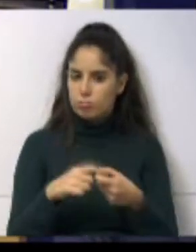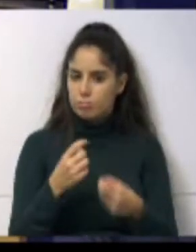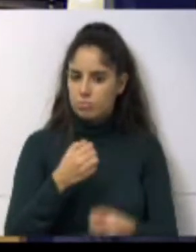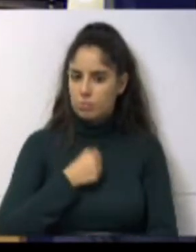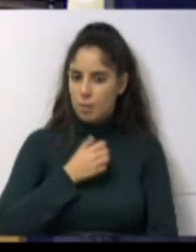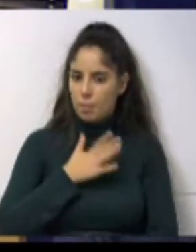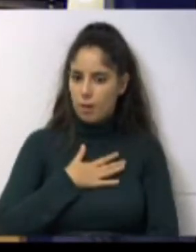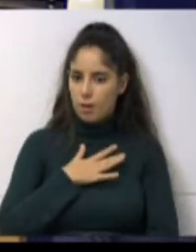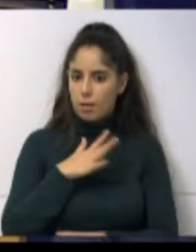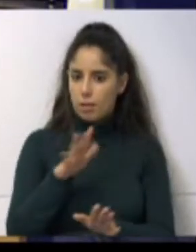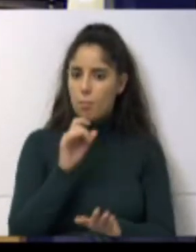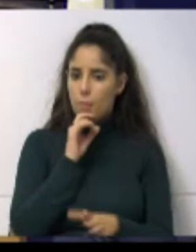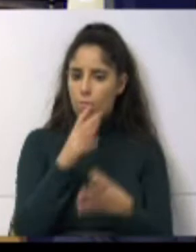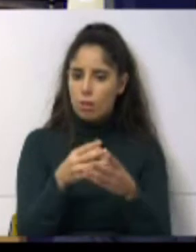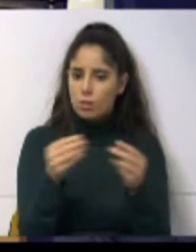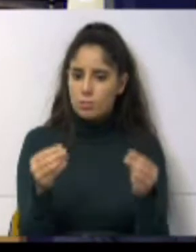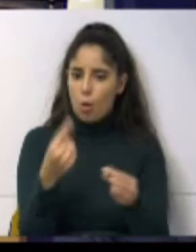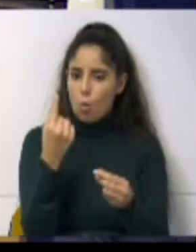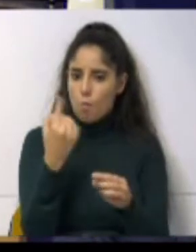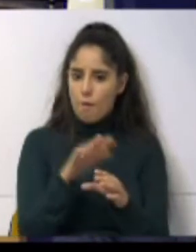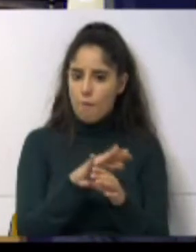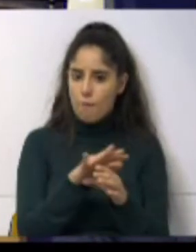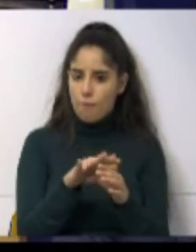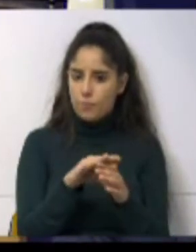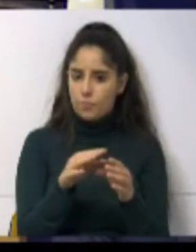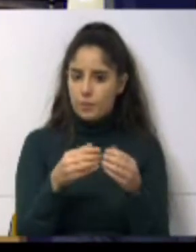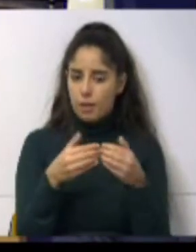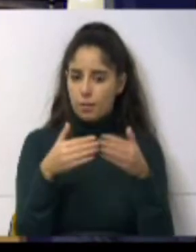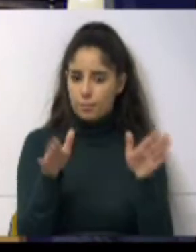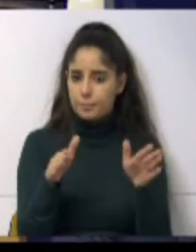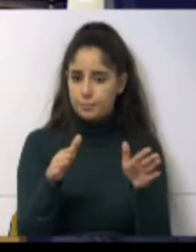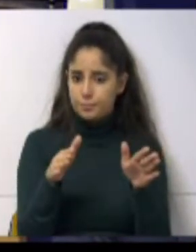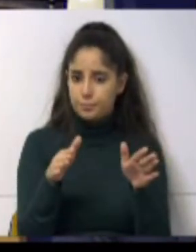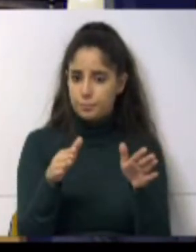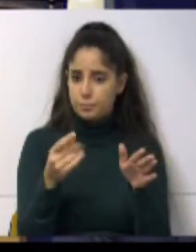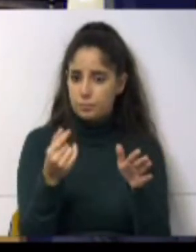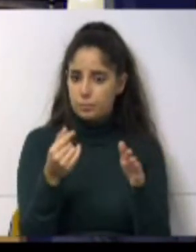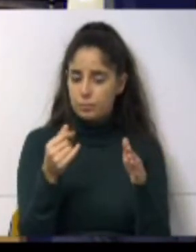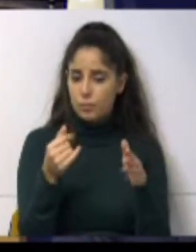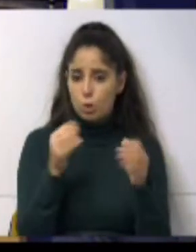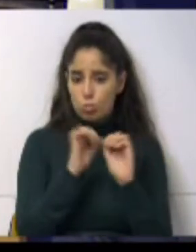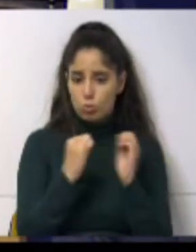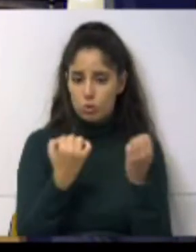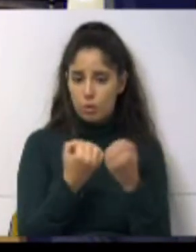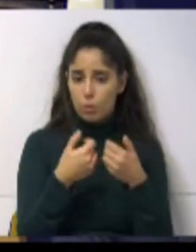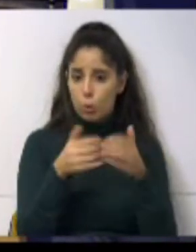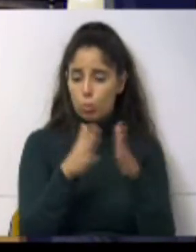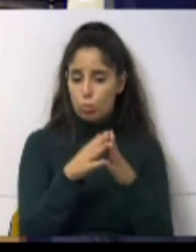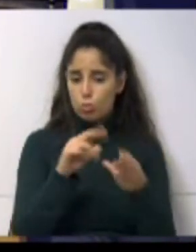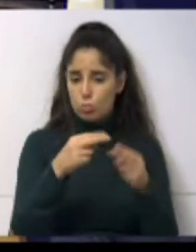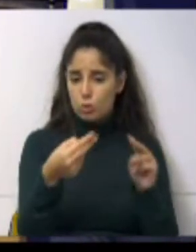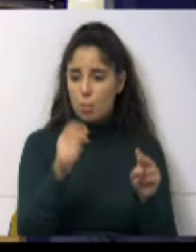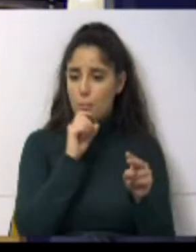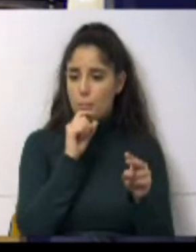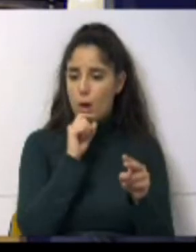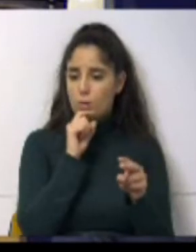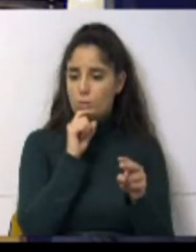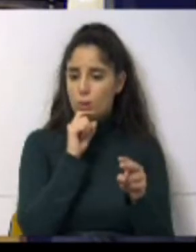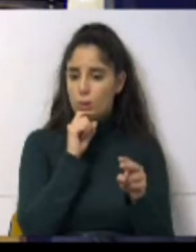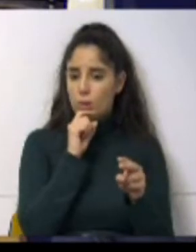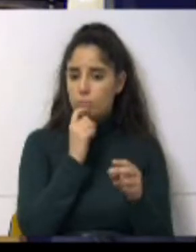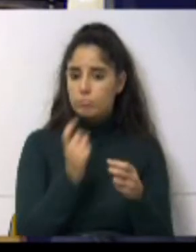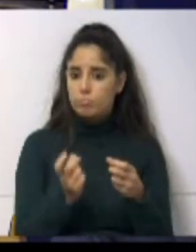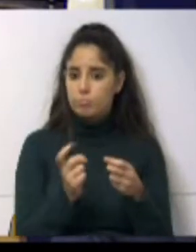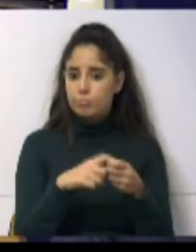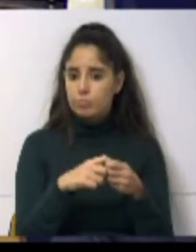que pode encontrar, que é abrir o capital social dessa empresa para que todos os municípios tenham um papel nesse